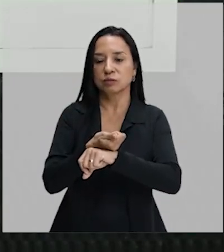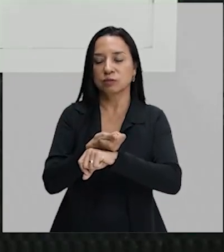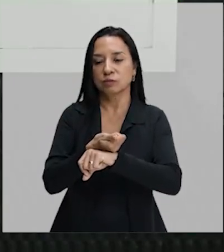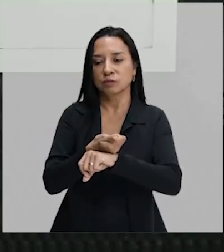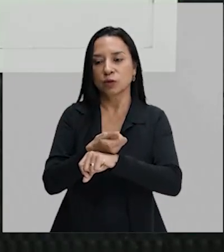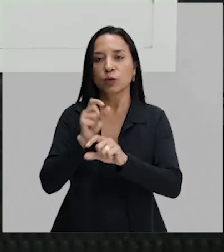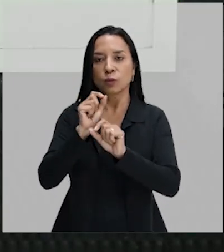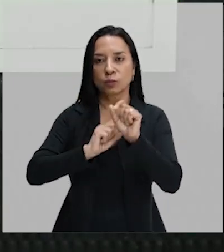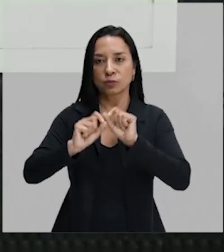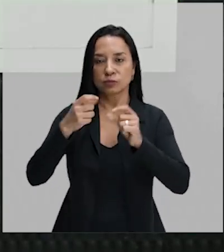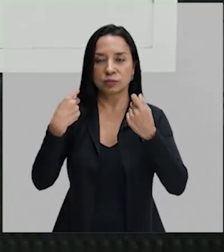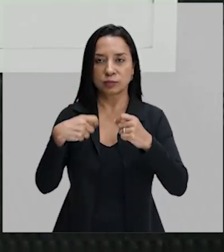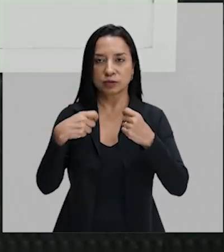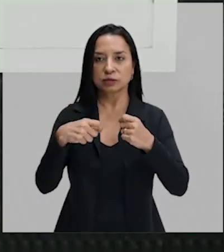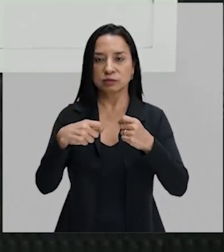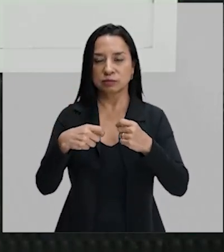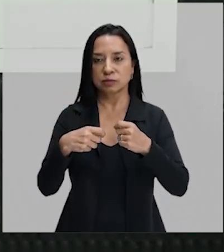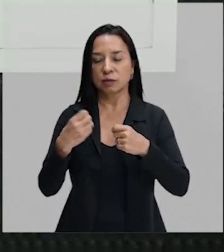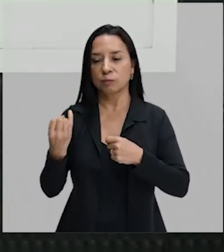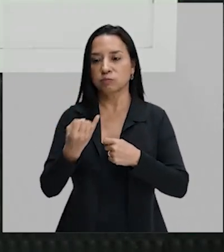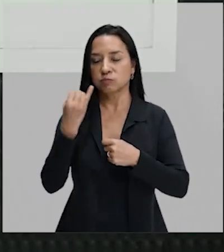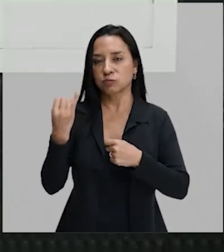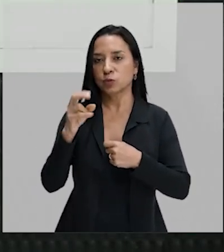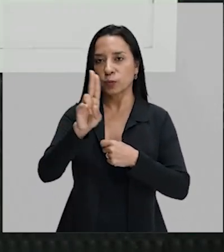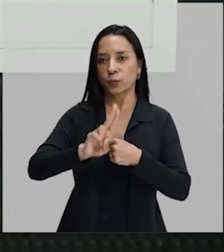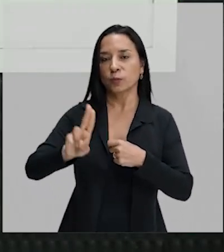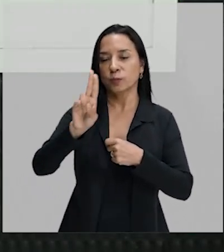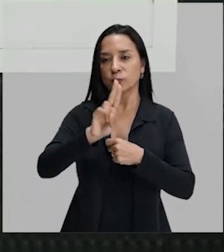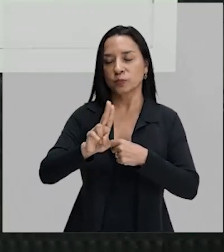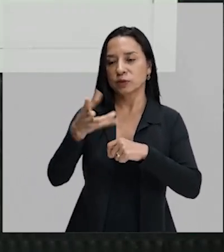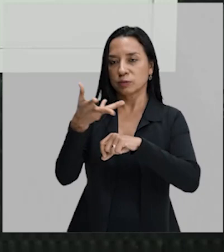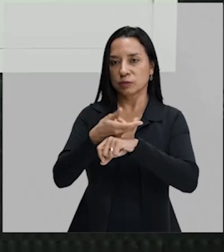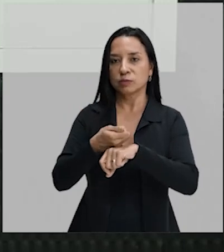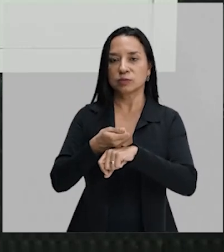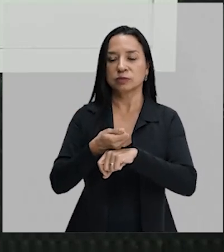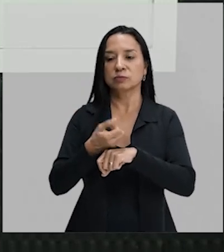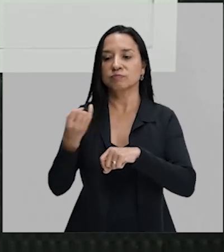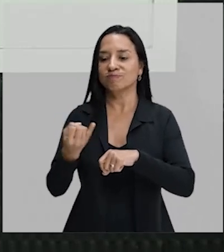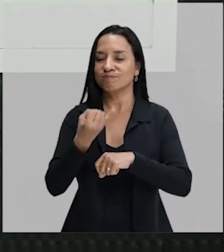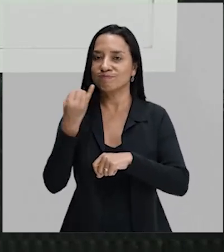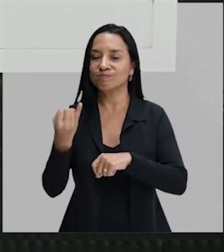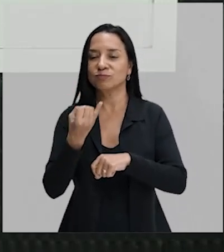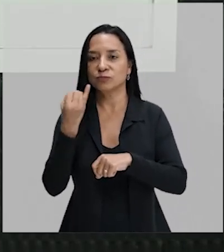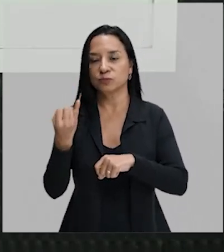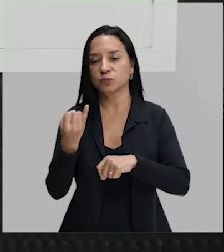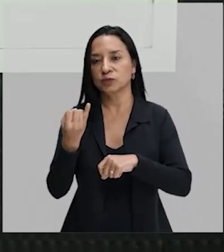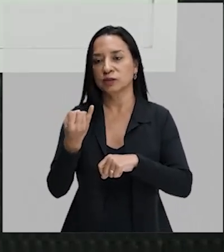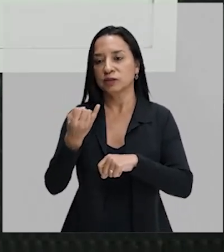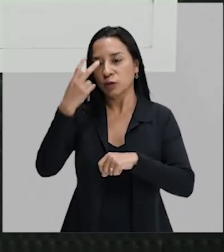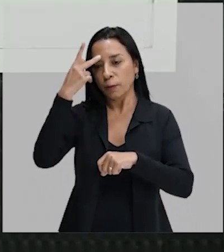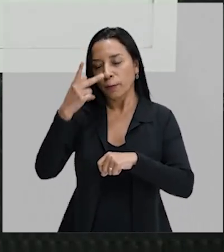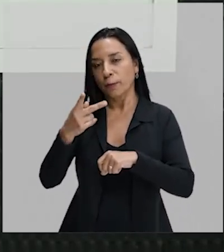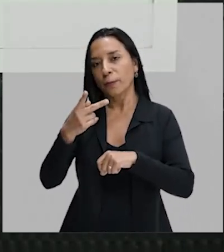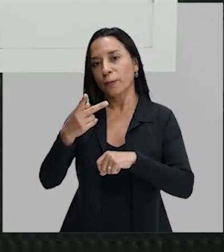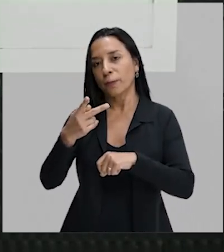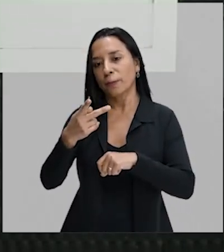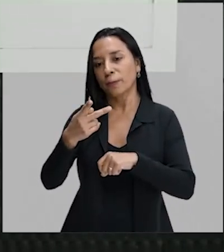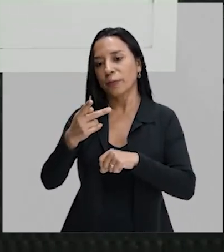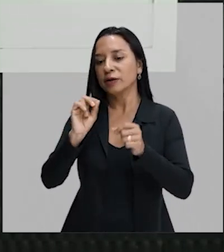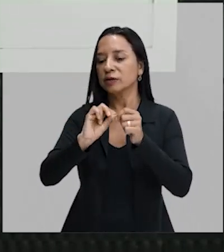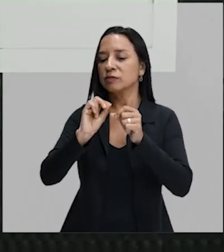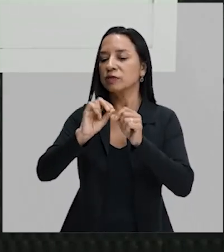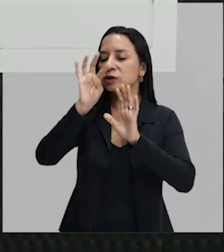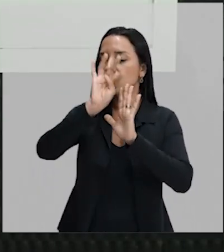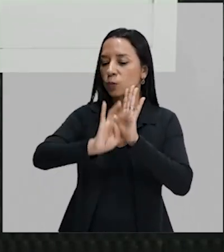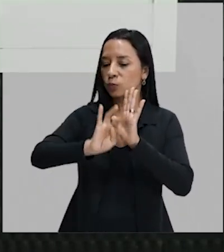vai necessariamente utilizar para argumentação será fundamental para o julgamento do texto que você